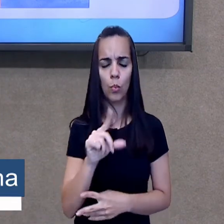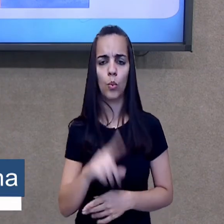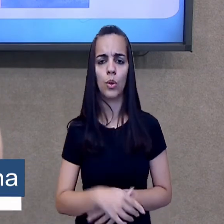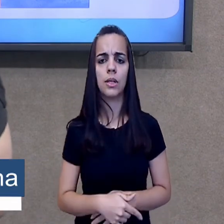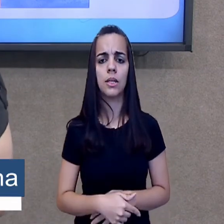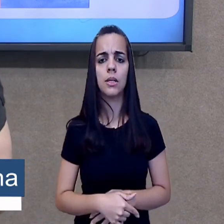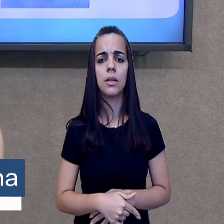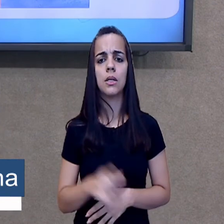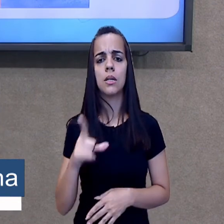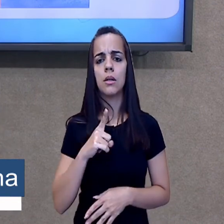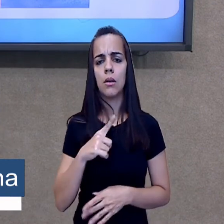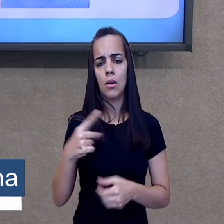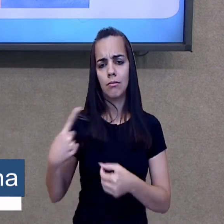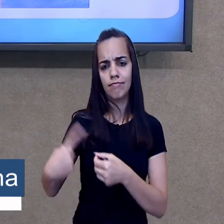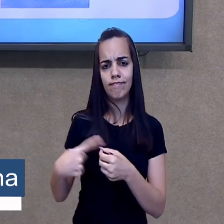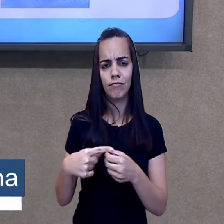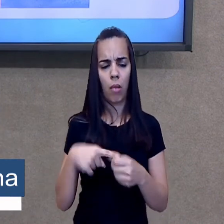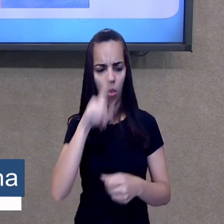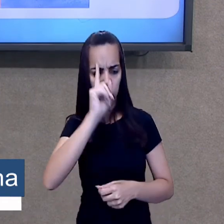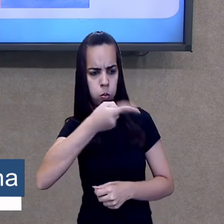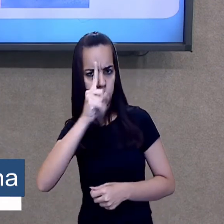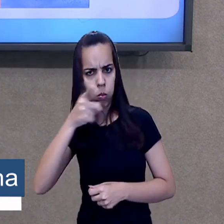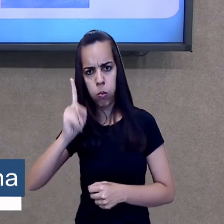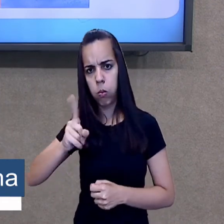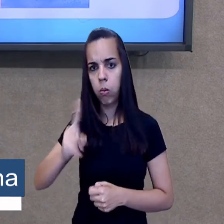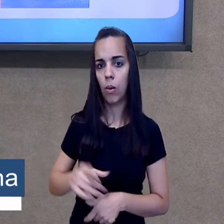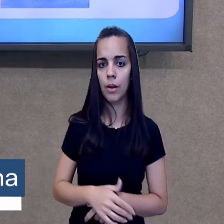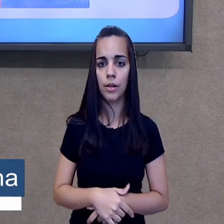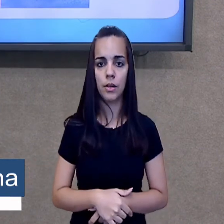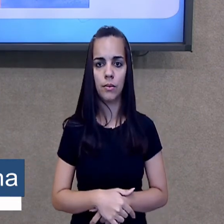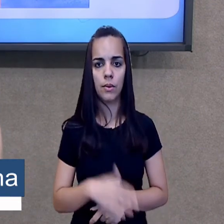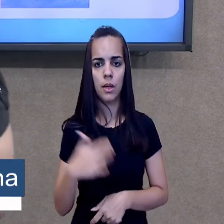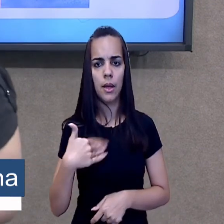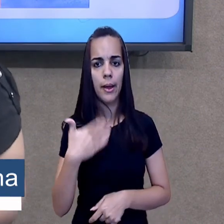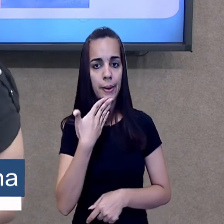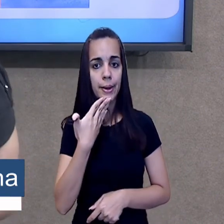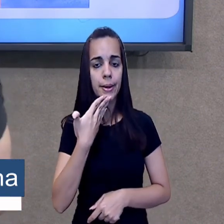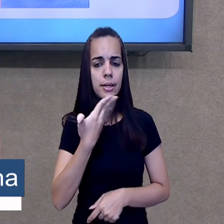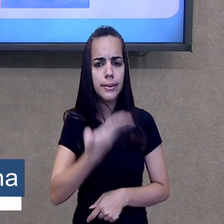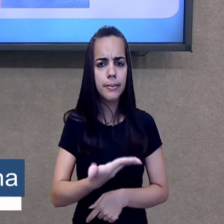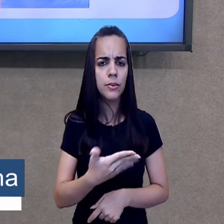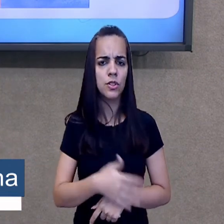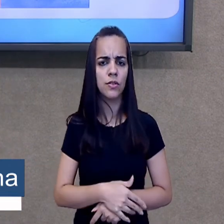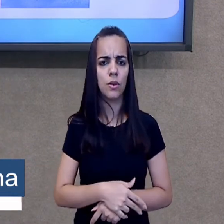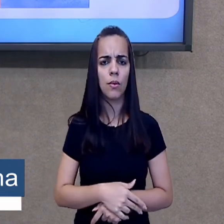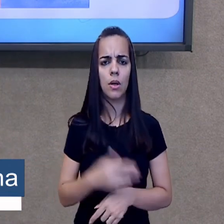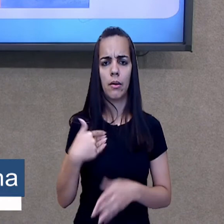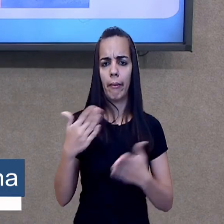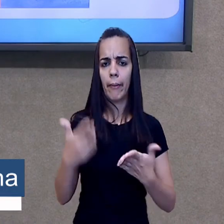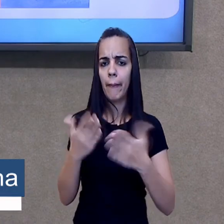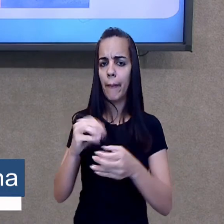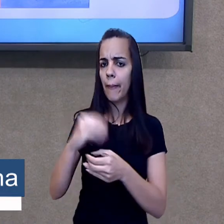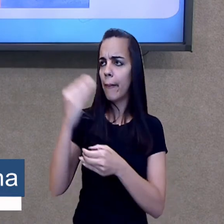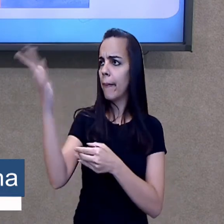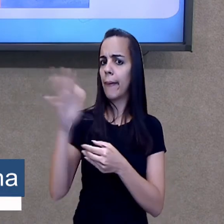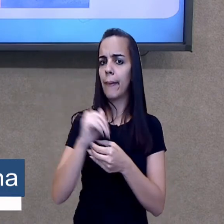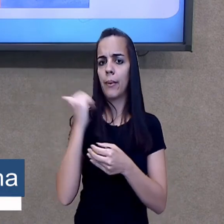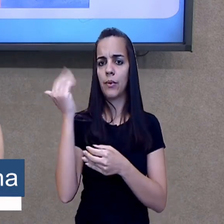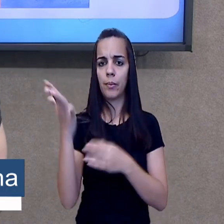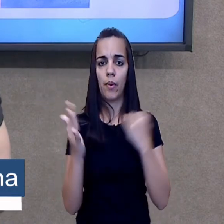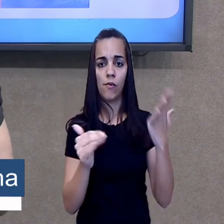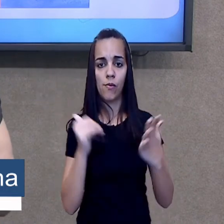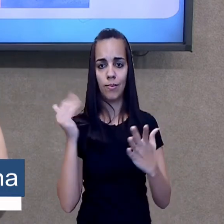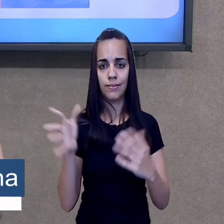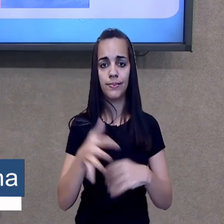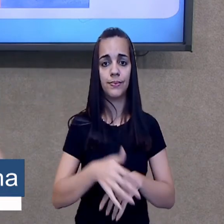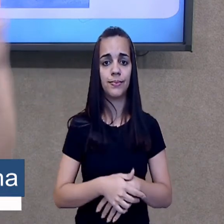centralizada, né, o monopólio. Então, eles pediam essa importação de produtos, não ficasse só